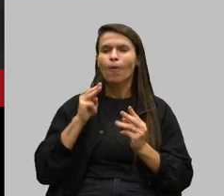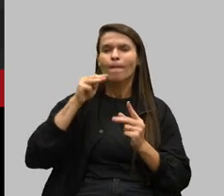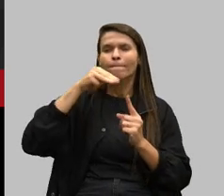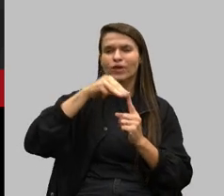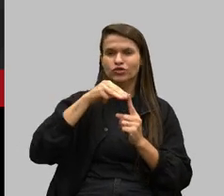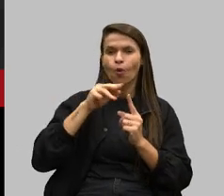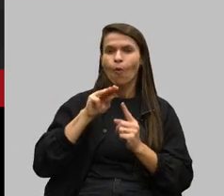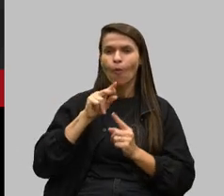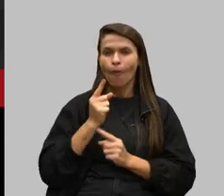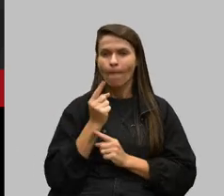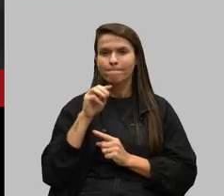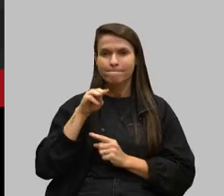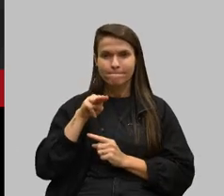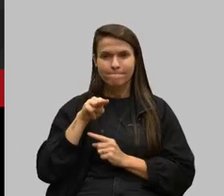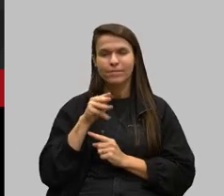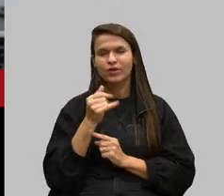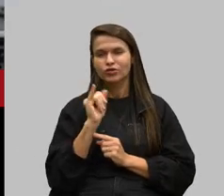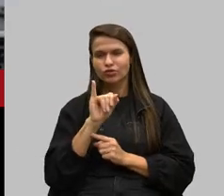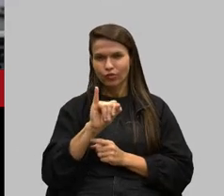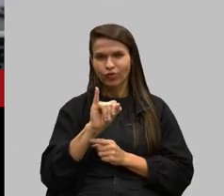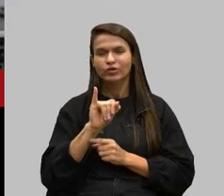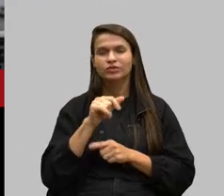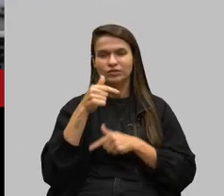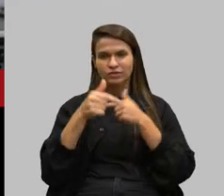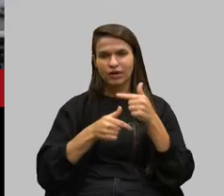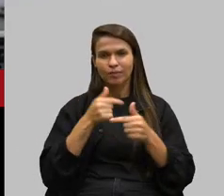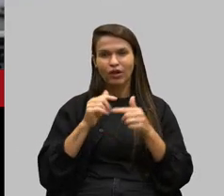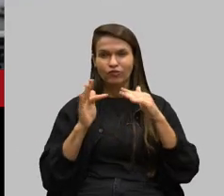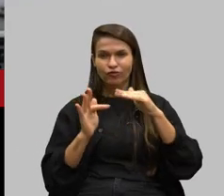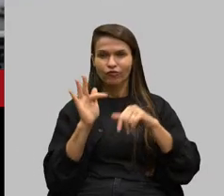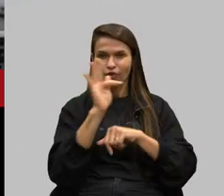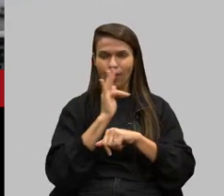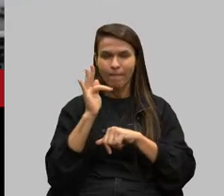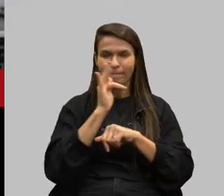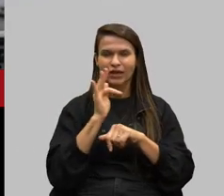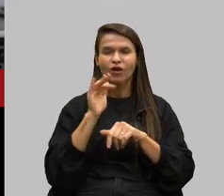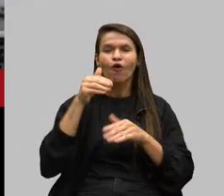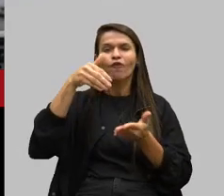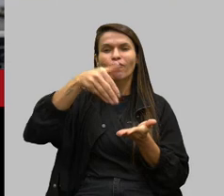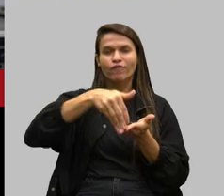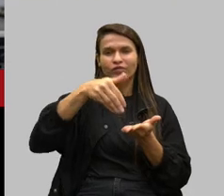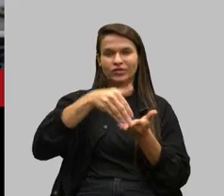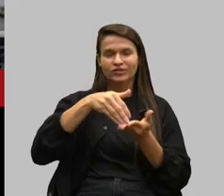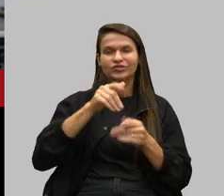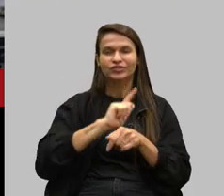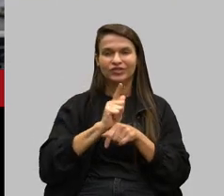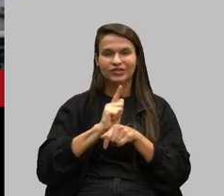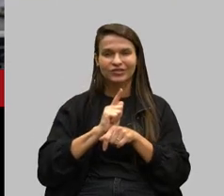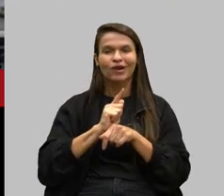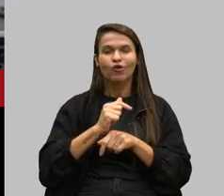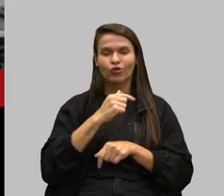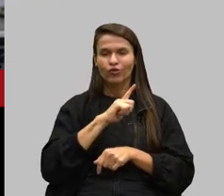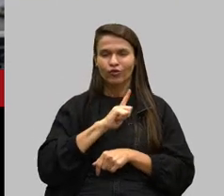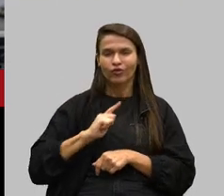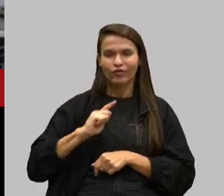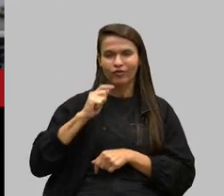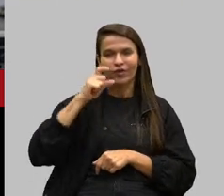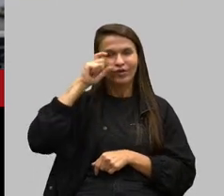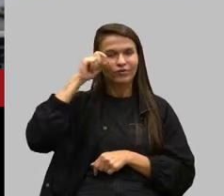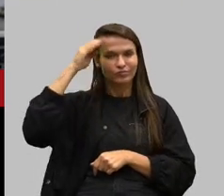milhão de empregos formais na até o fim da gestão do governo Zema já superamos a casa dos